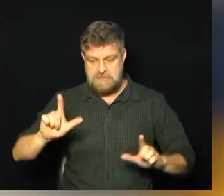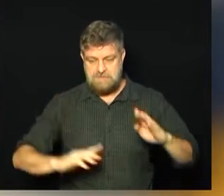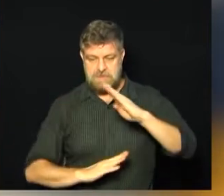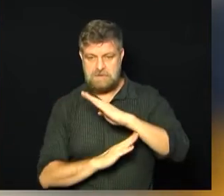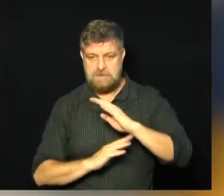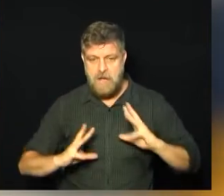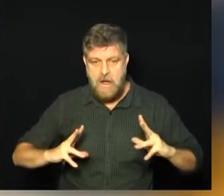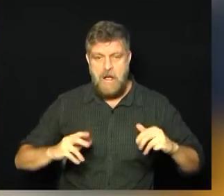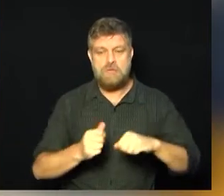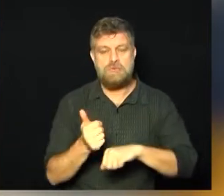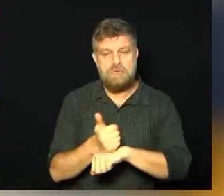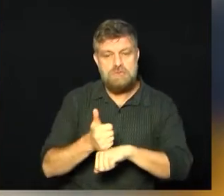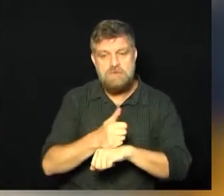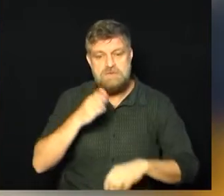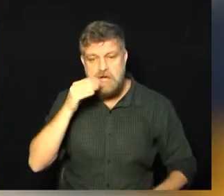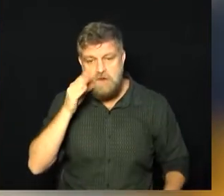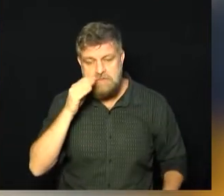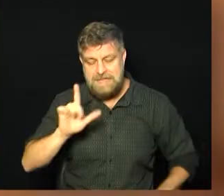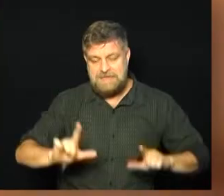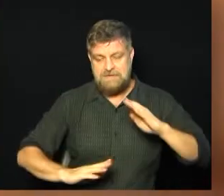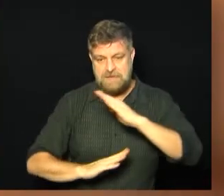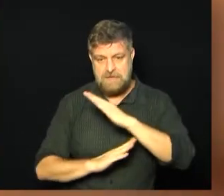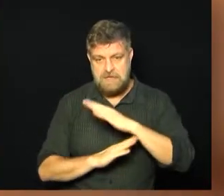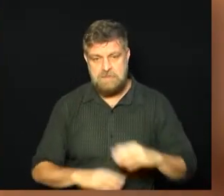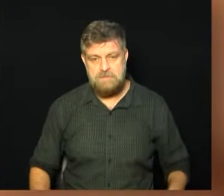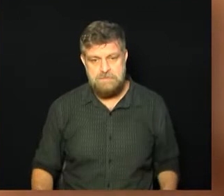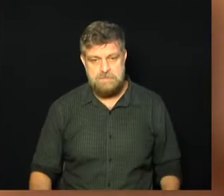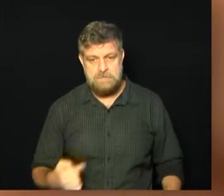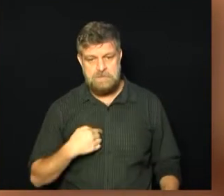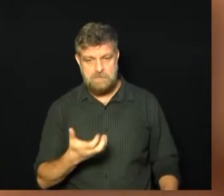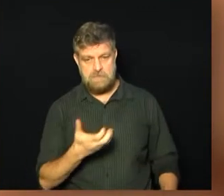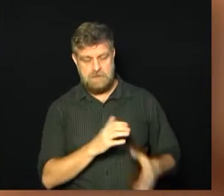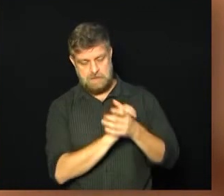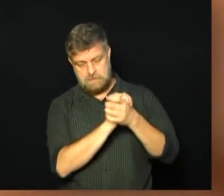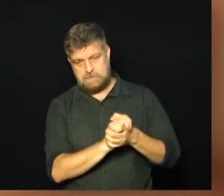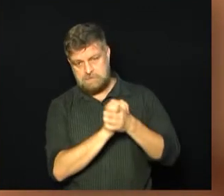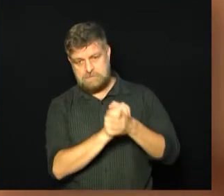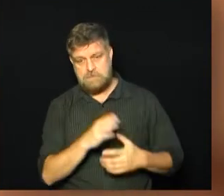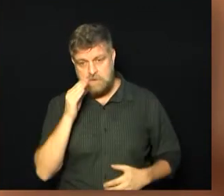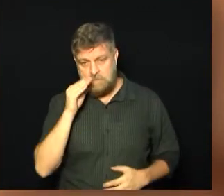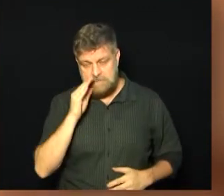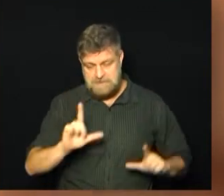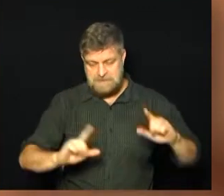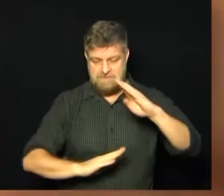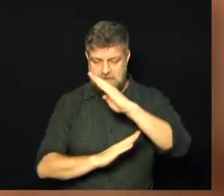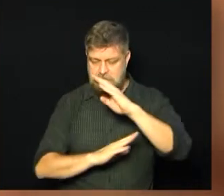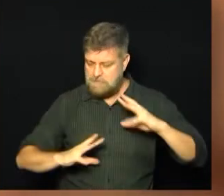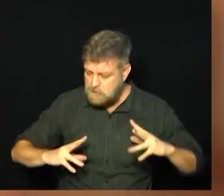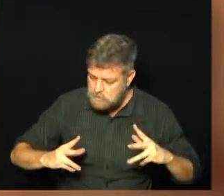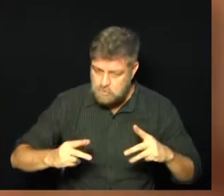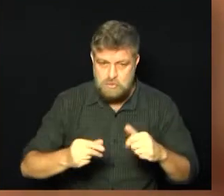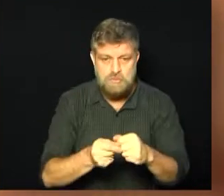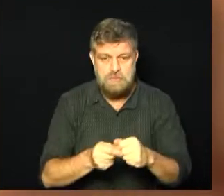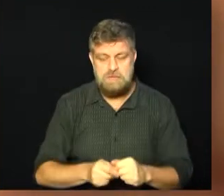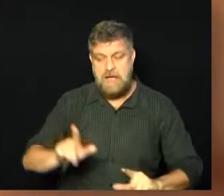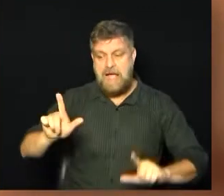parabenizar todos os funcionários da TV Câmara. Eu quero parabenizar a todos os funcionários da TV Câmara, a